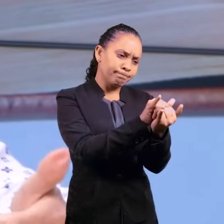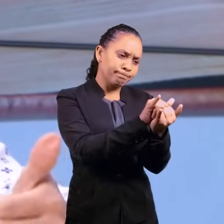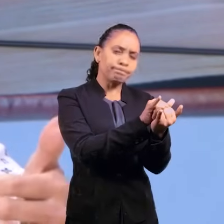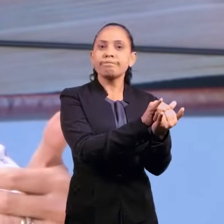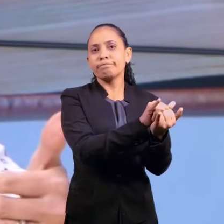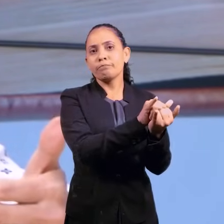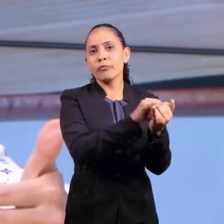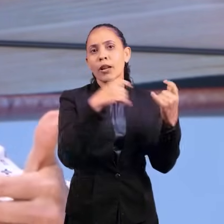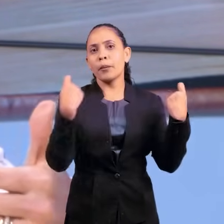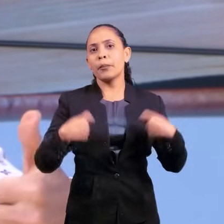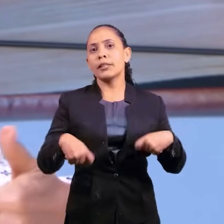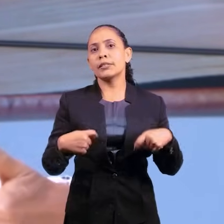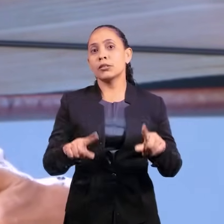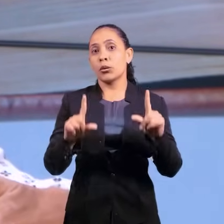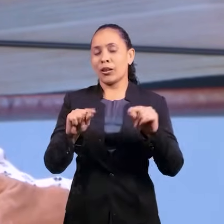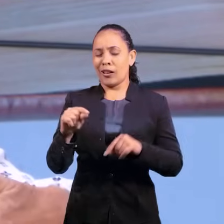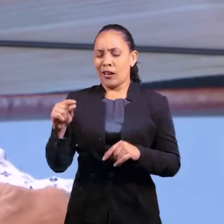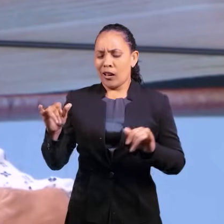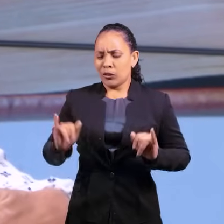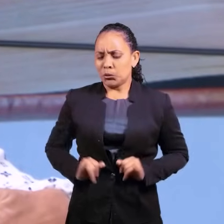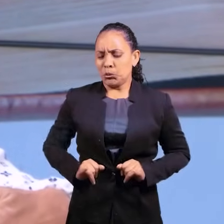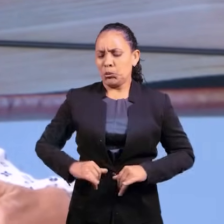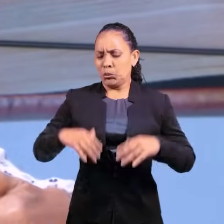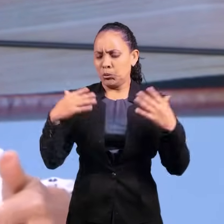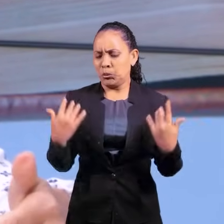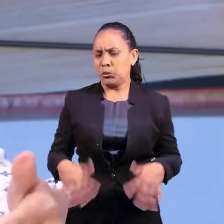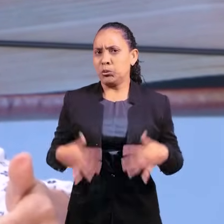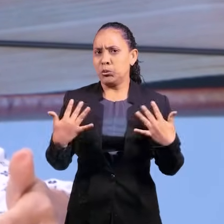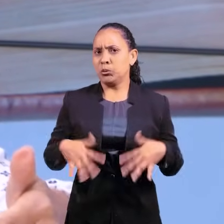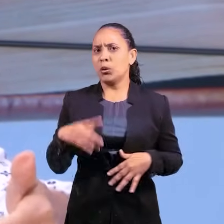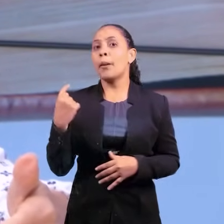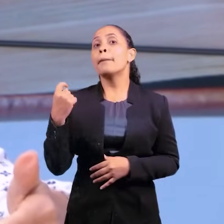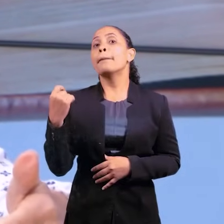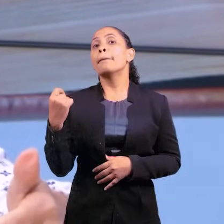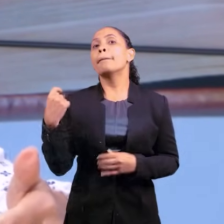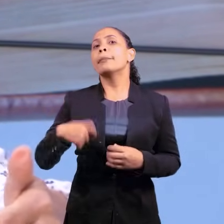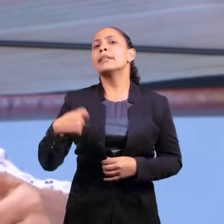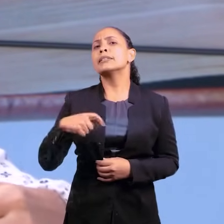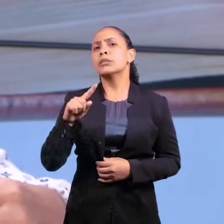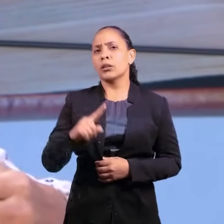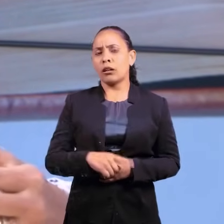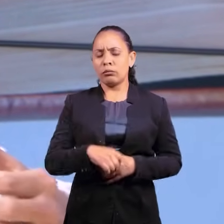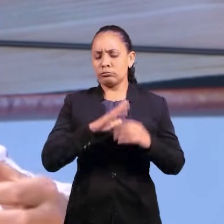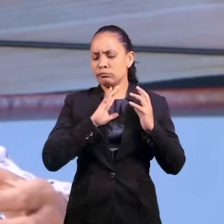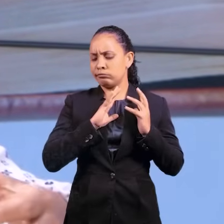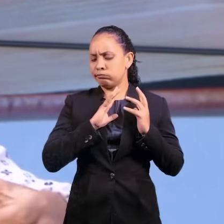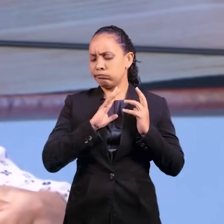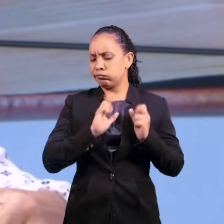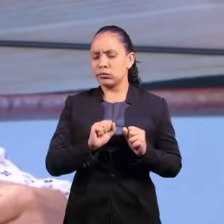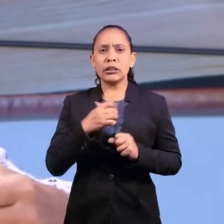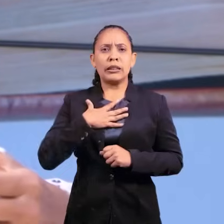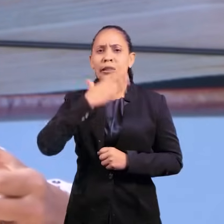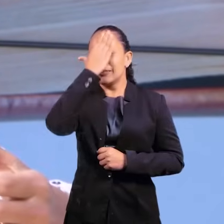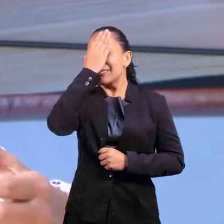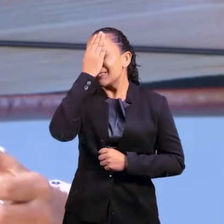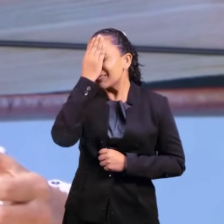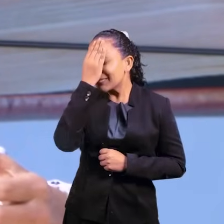precisa apagar aquela dor da sua vida. E se você não consegue apagar, se aquilo te